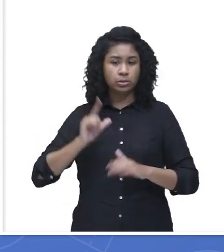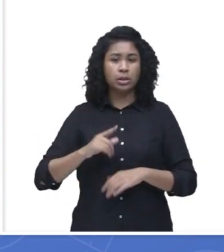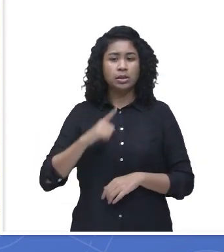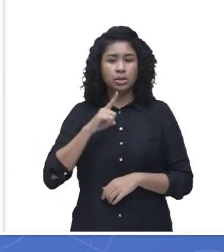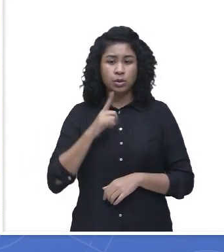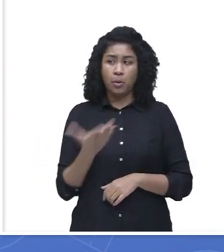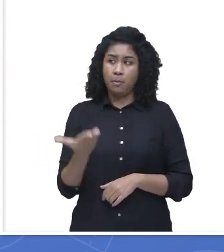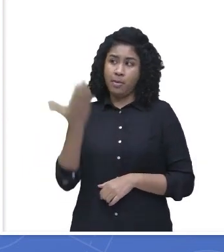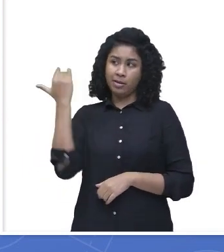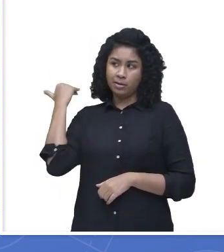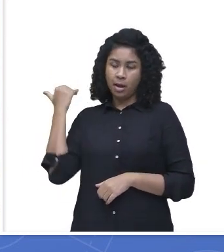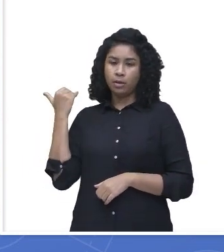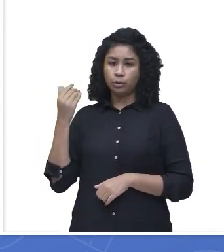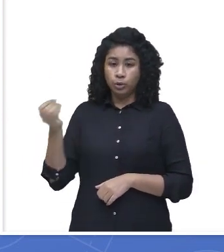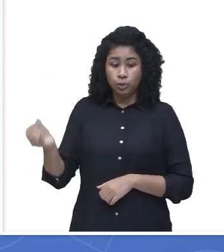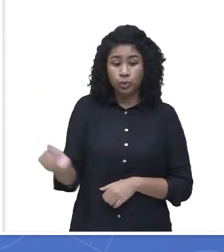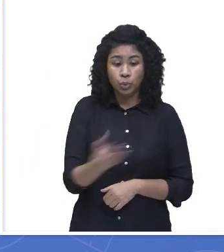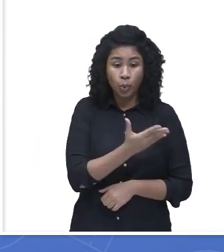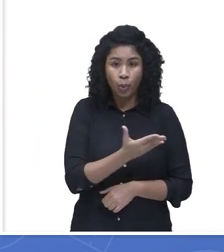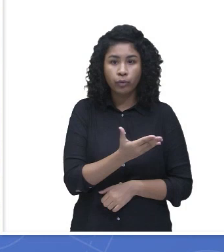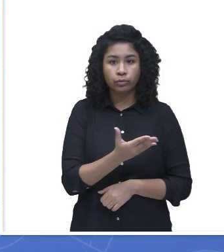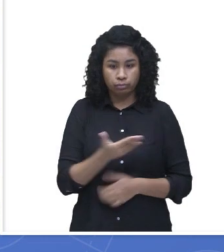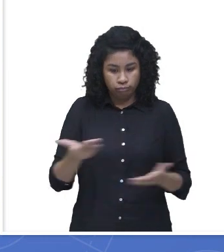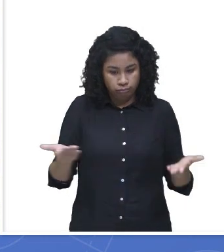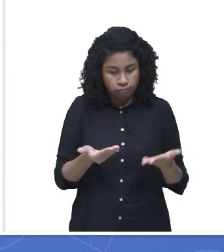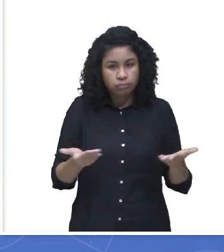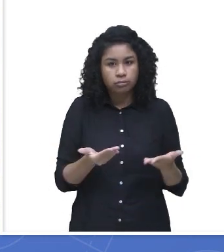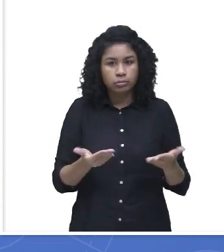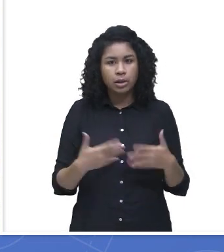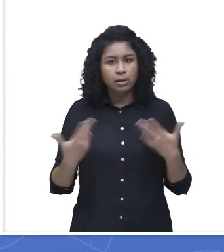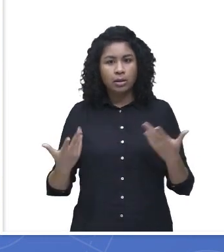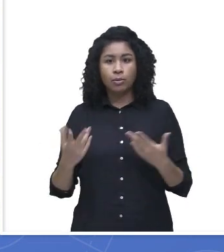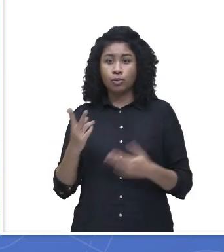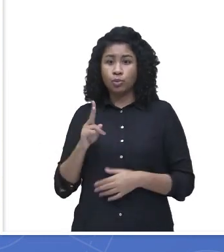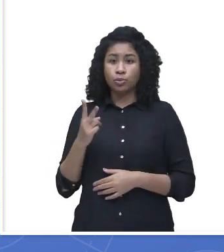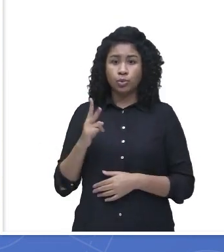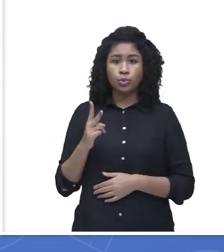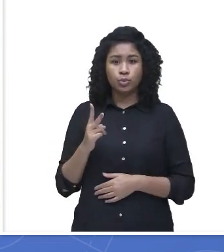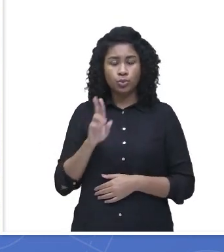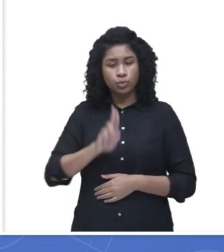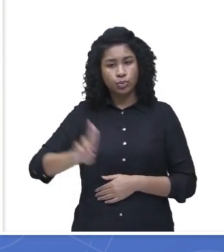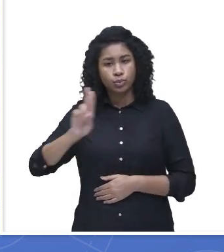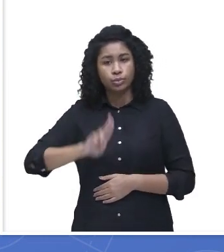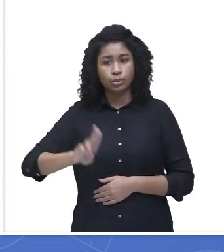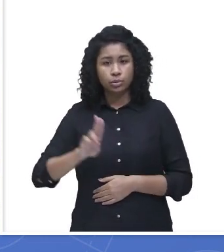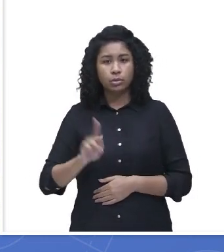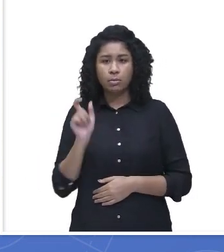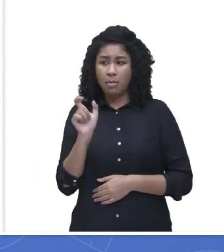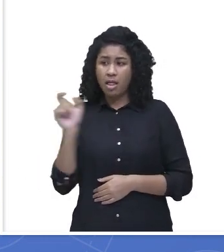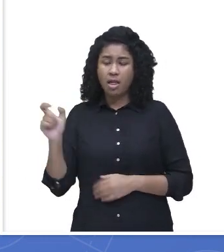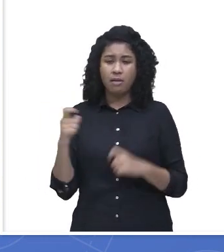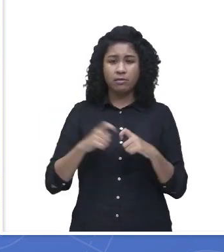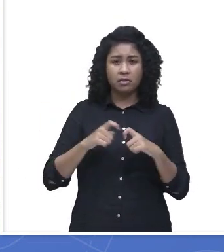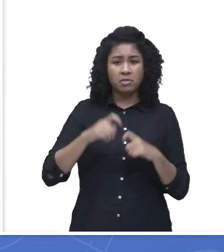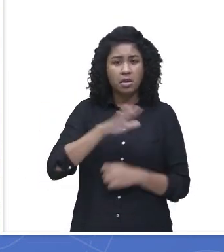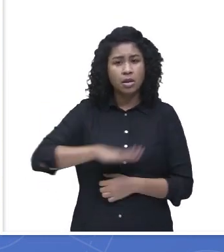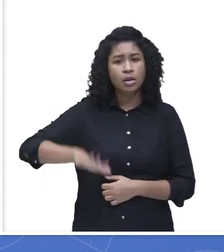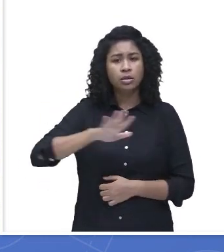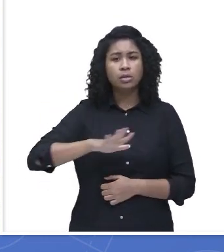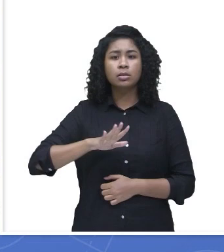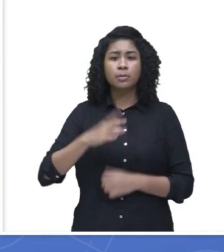gente lembra, ele inovou utilizando termos da medicina, termos antipoéticos, ele inova na sua